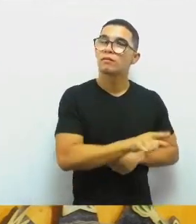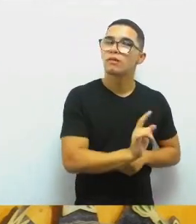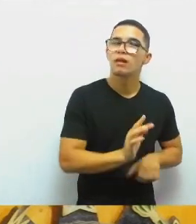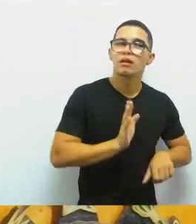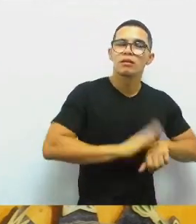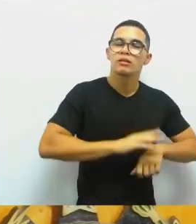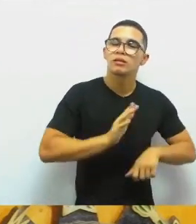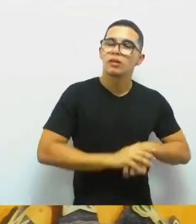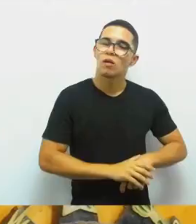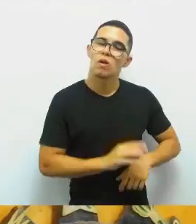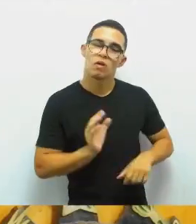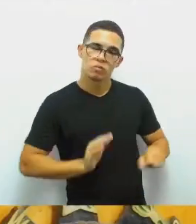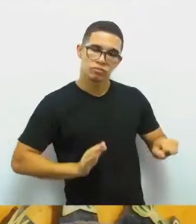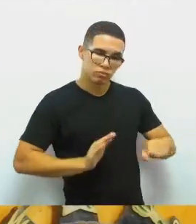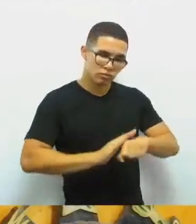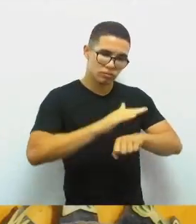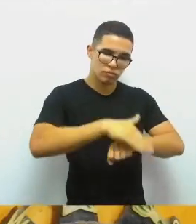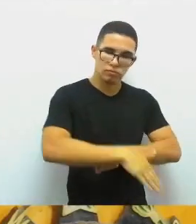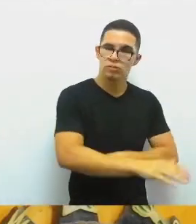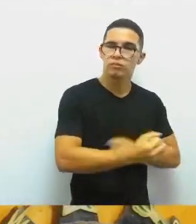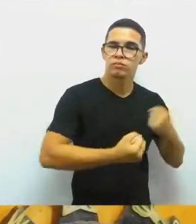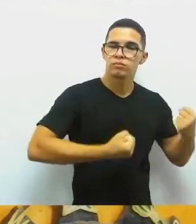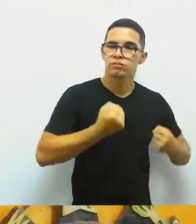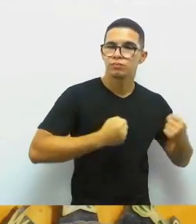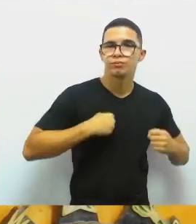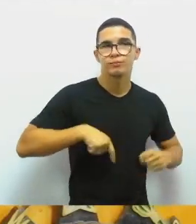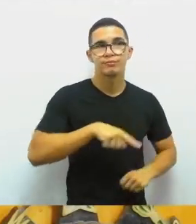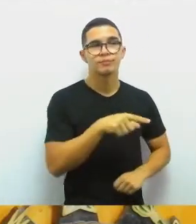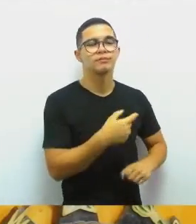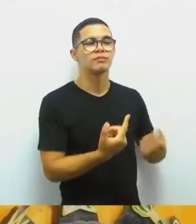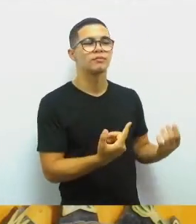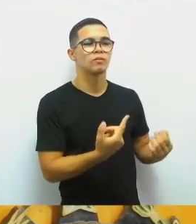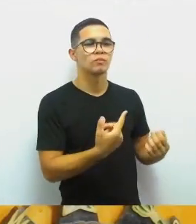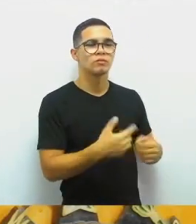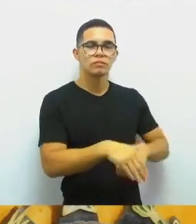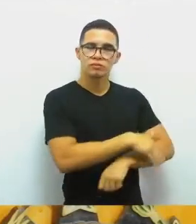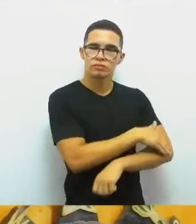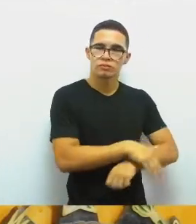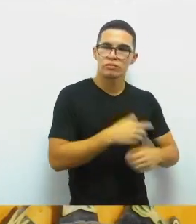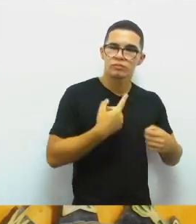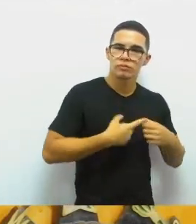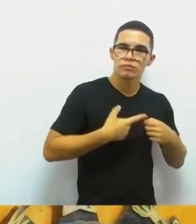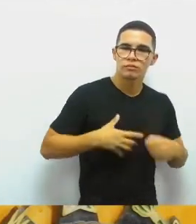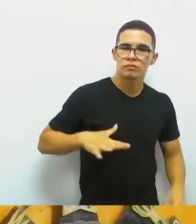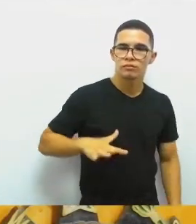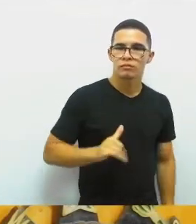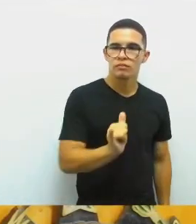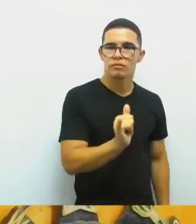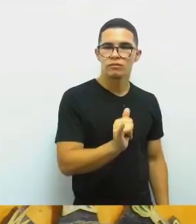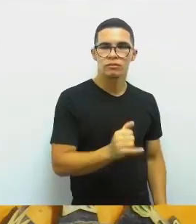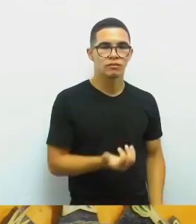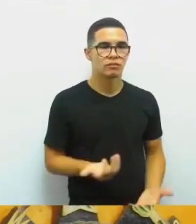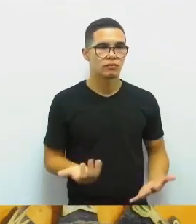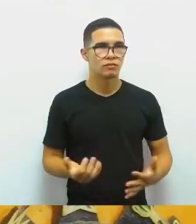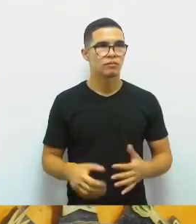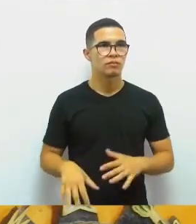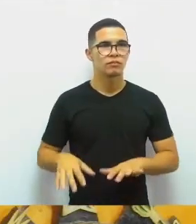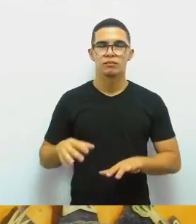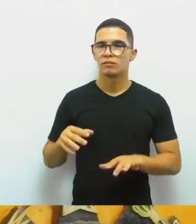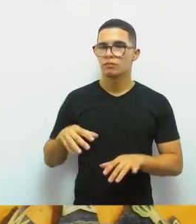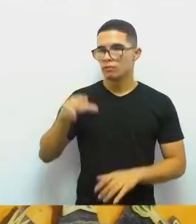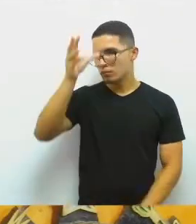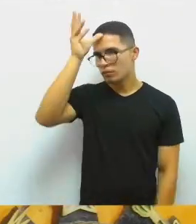redutores de velocidade quebra-molas na Travessa Ceará, situada na região da Itinga, no bairro Bracuí. Matérias do vereador